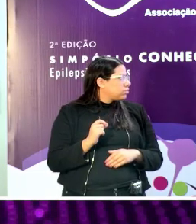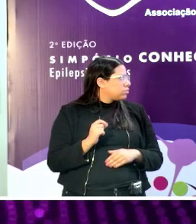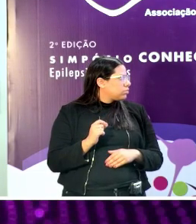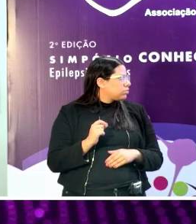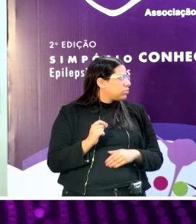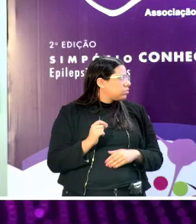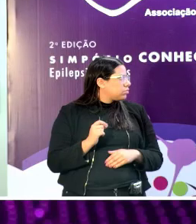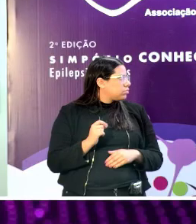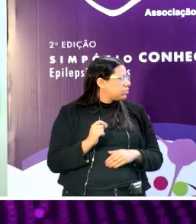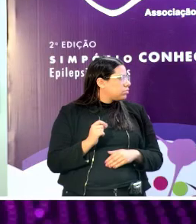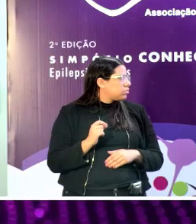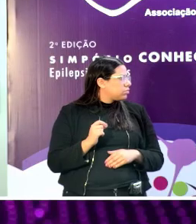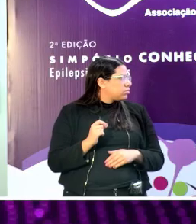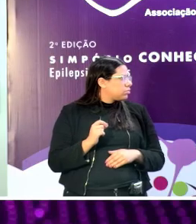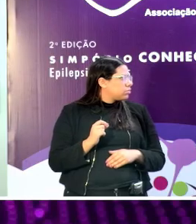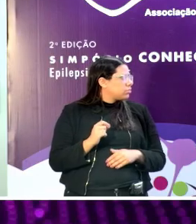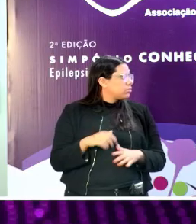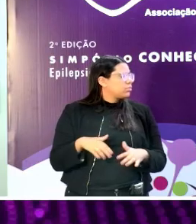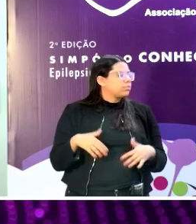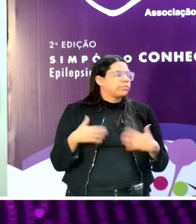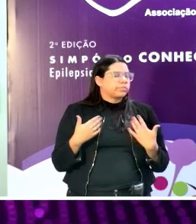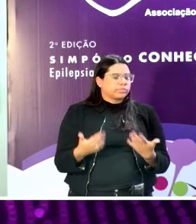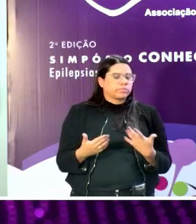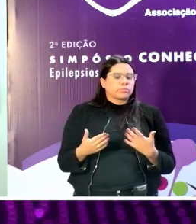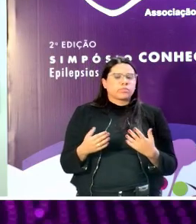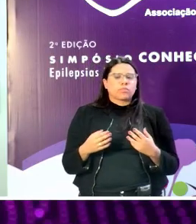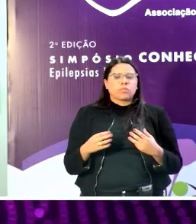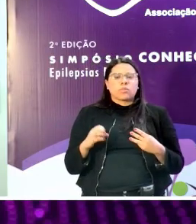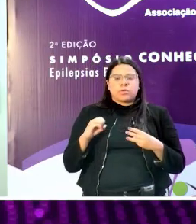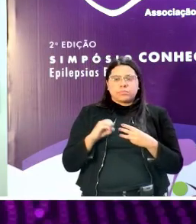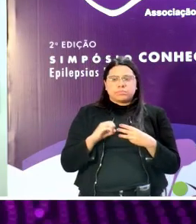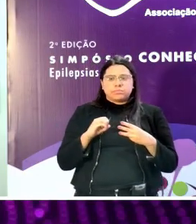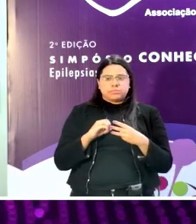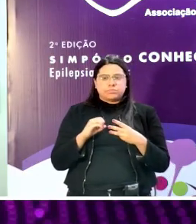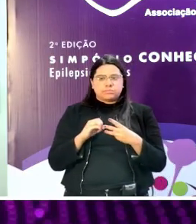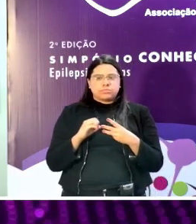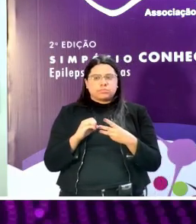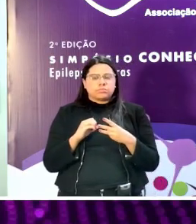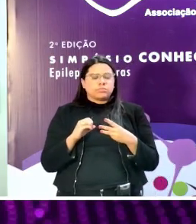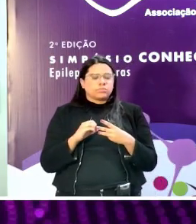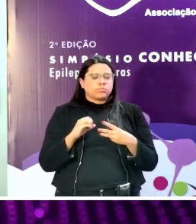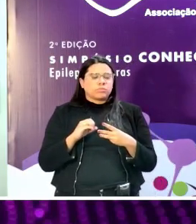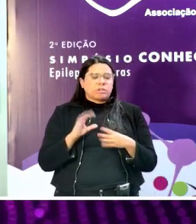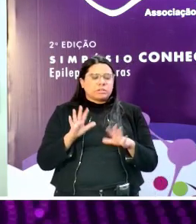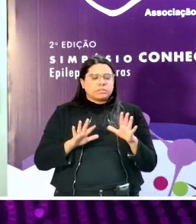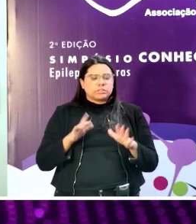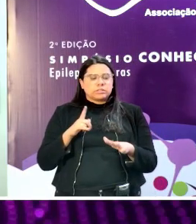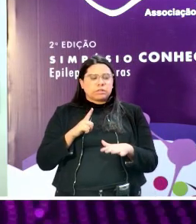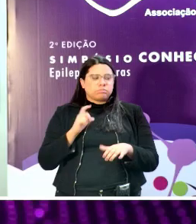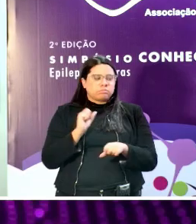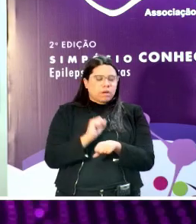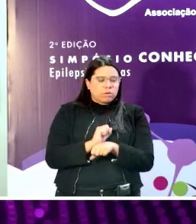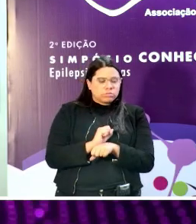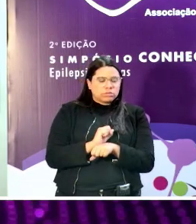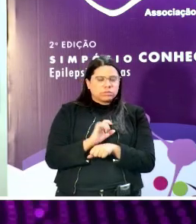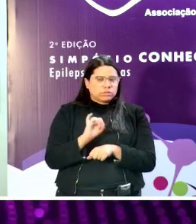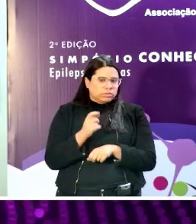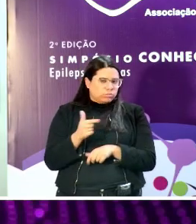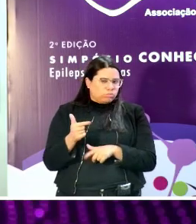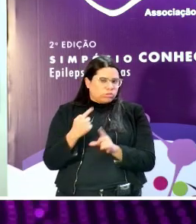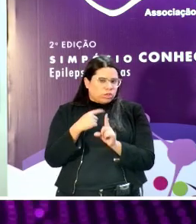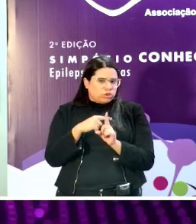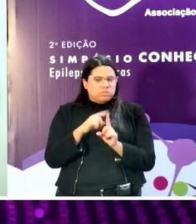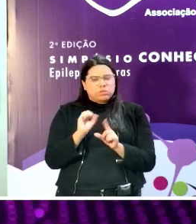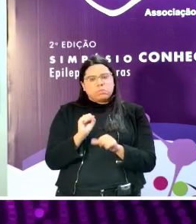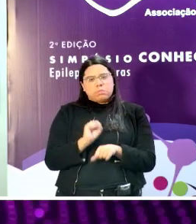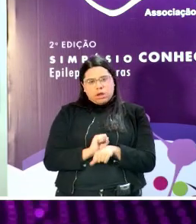Bom, geralmente as nossas células elas estão num potencial de repouso, que a gente chama. Se elas não estão ativas, elas estão em